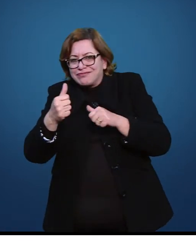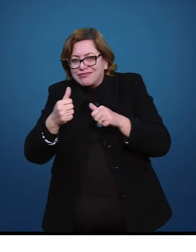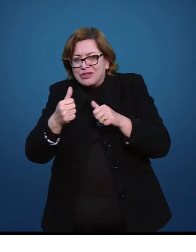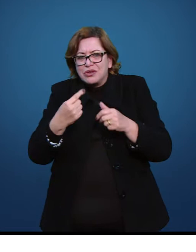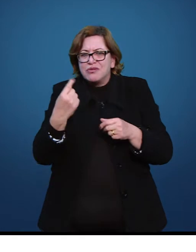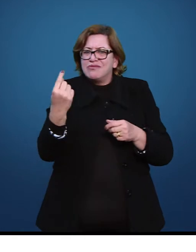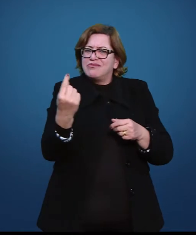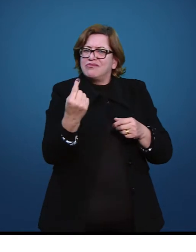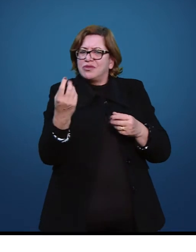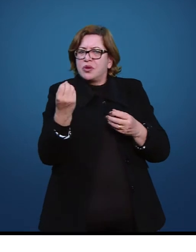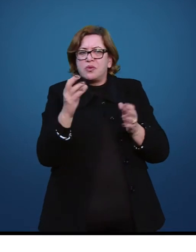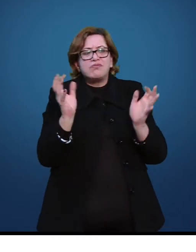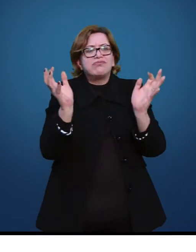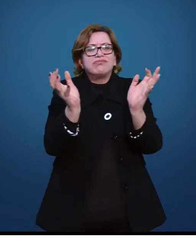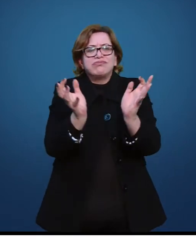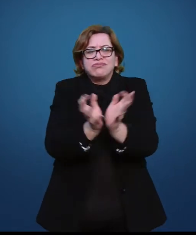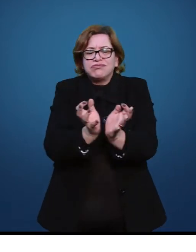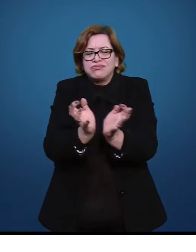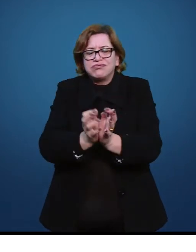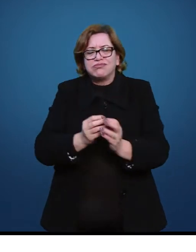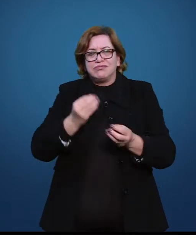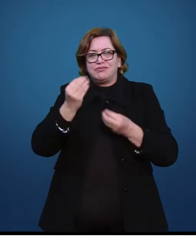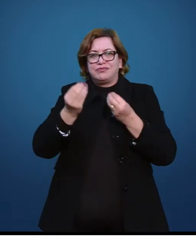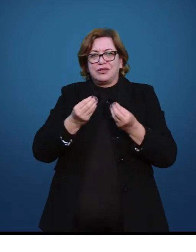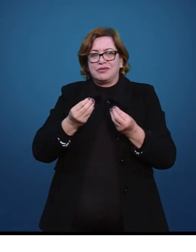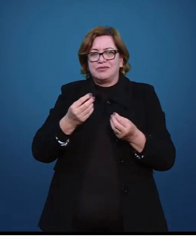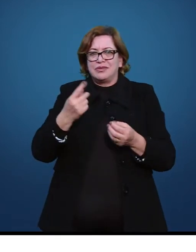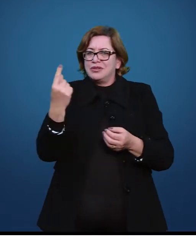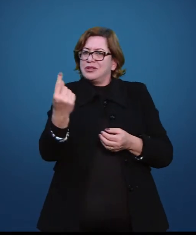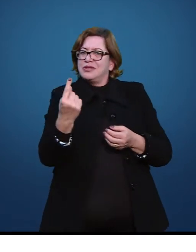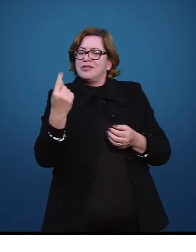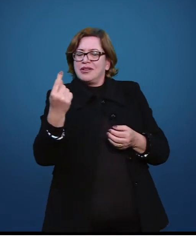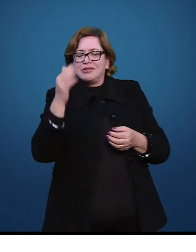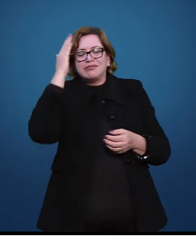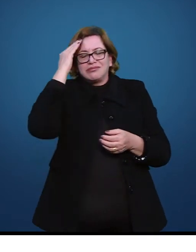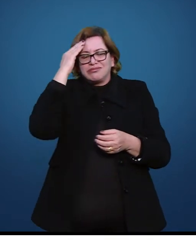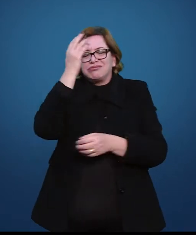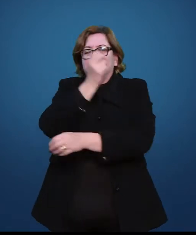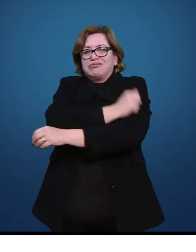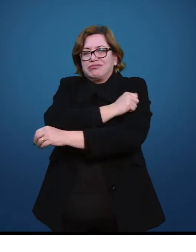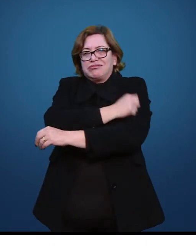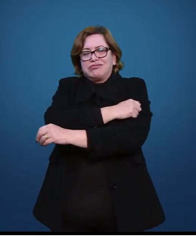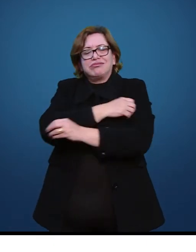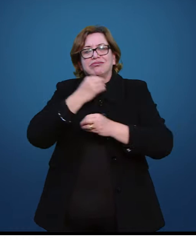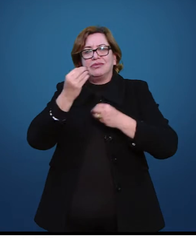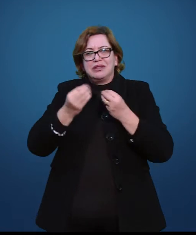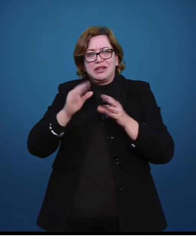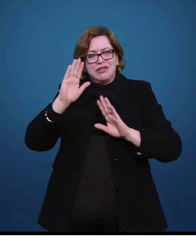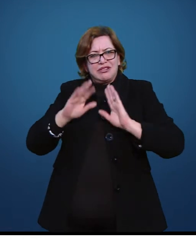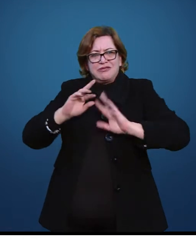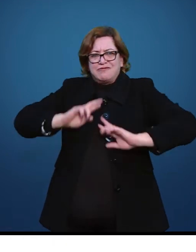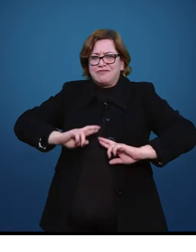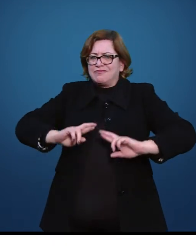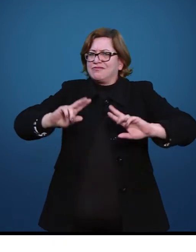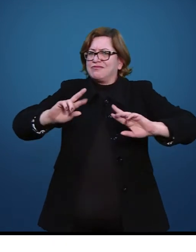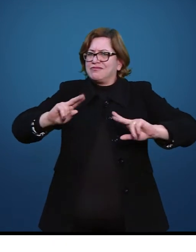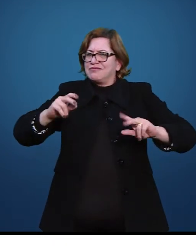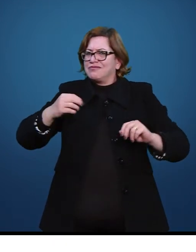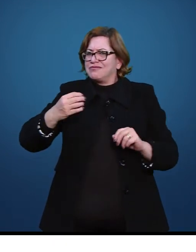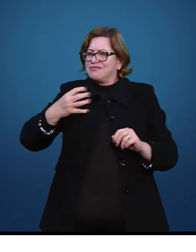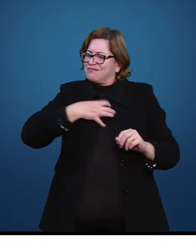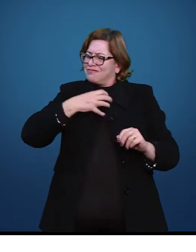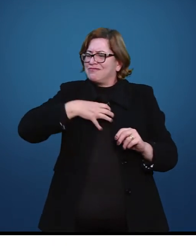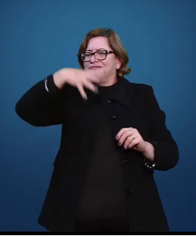individual como do coletivo. No individual, nós sabemos que o aluno, ele passa por diferentes formas de